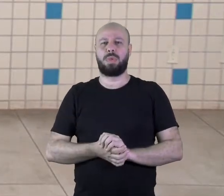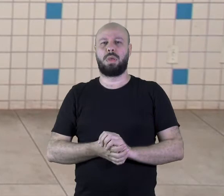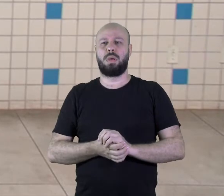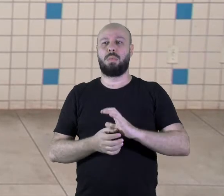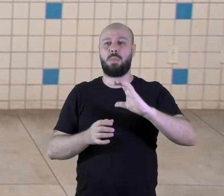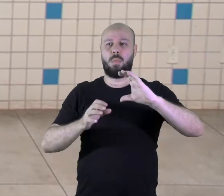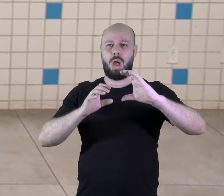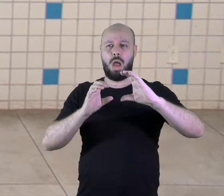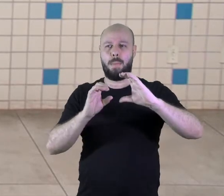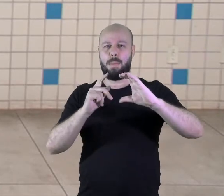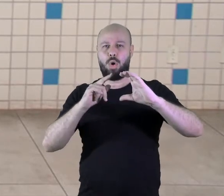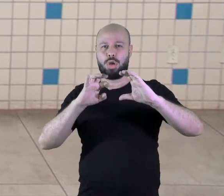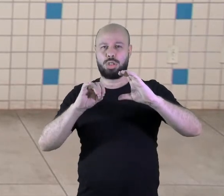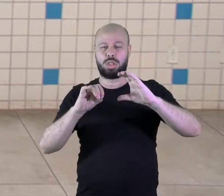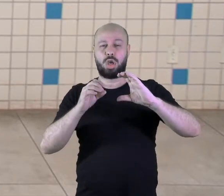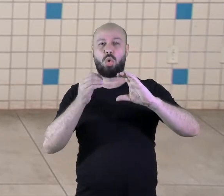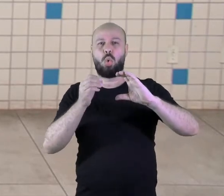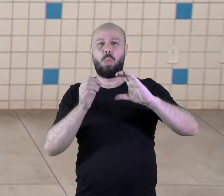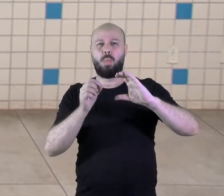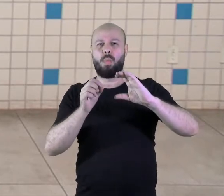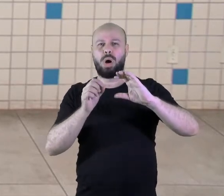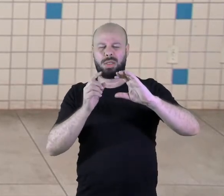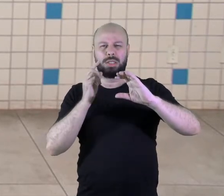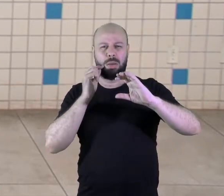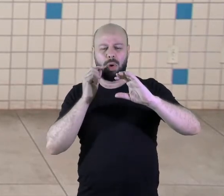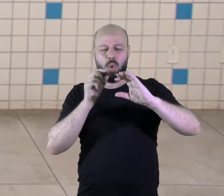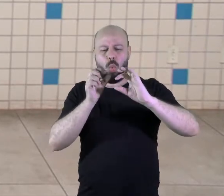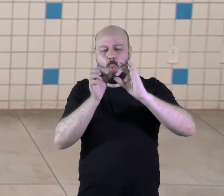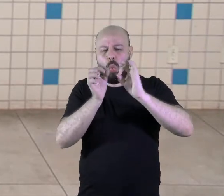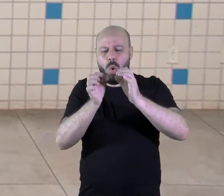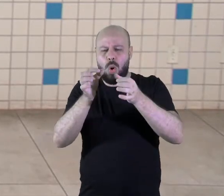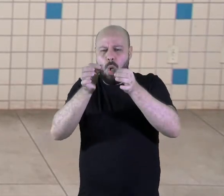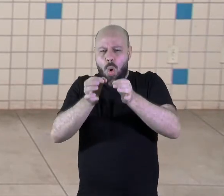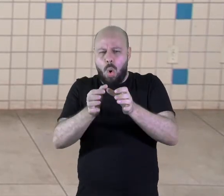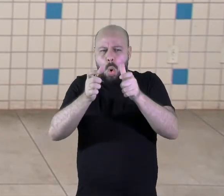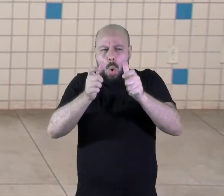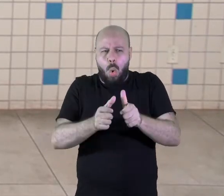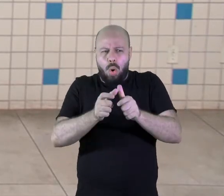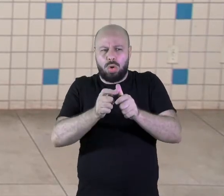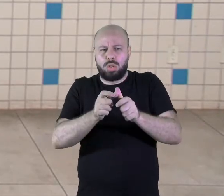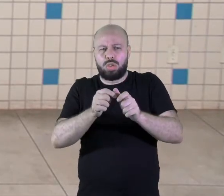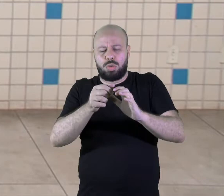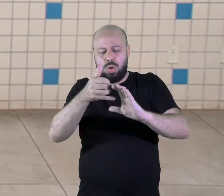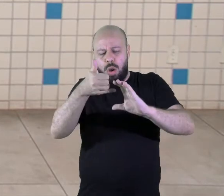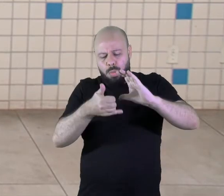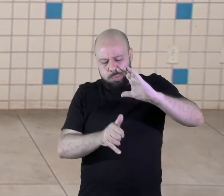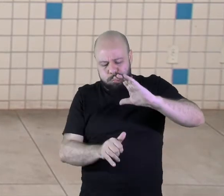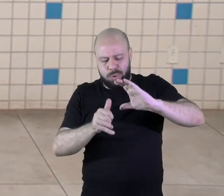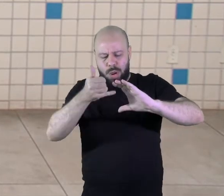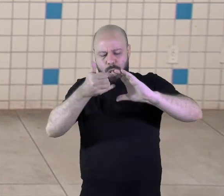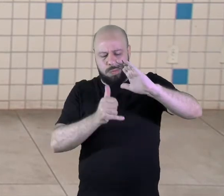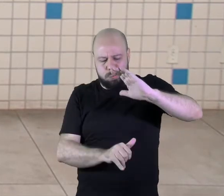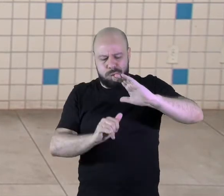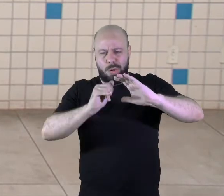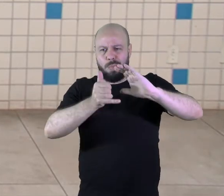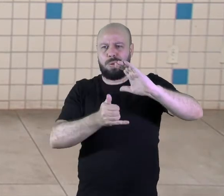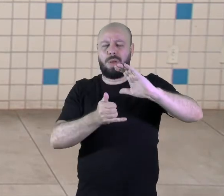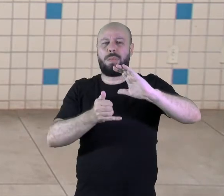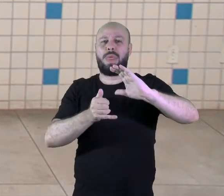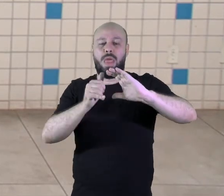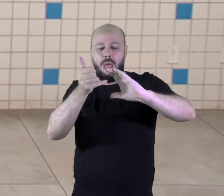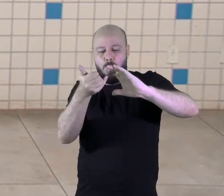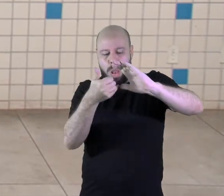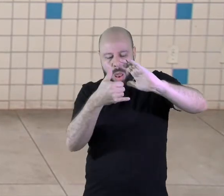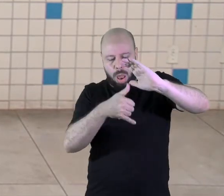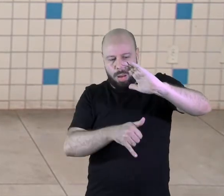A ponte é o local de passagem desses impulsos, né? E tem a função de transmitir informações da medula